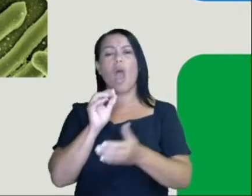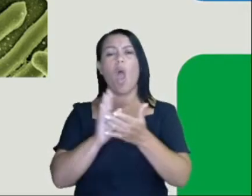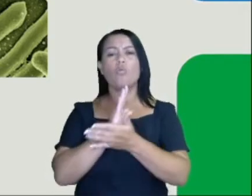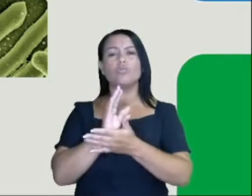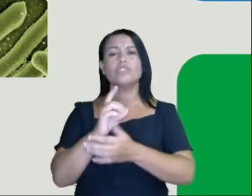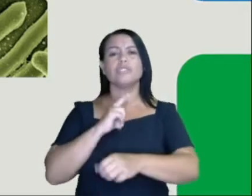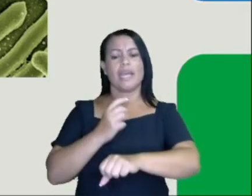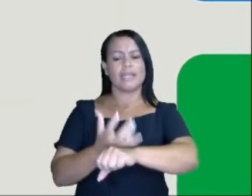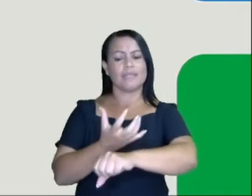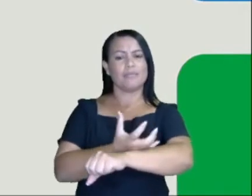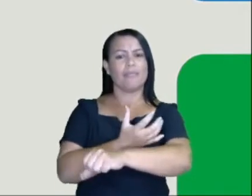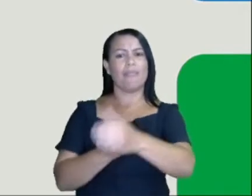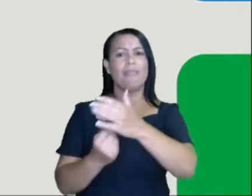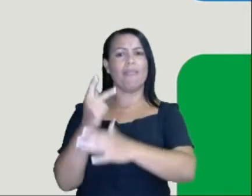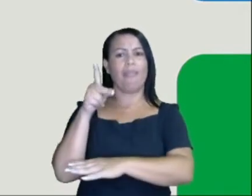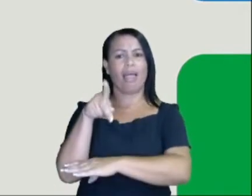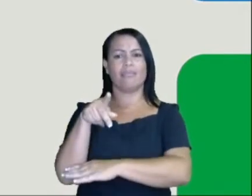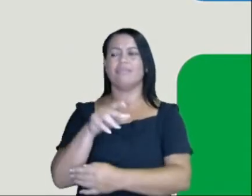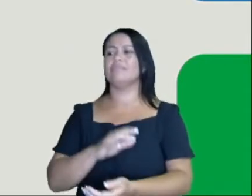Okay?